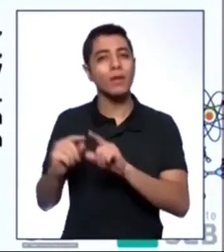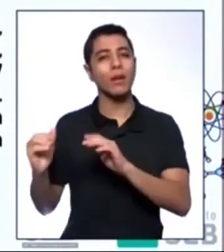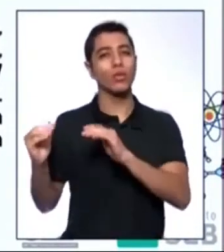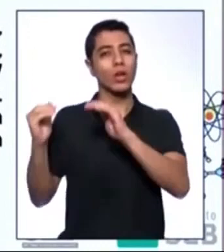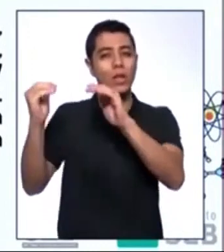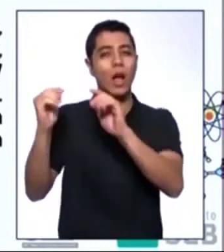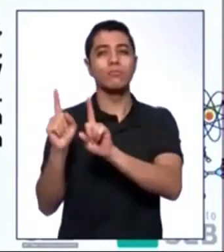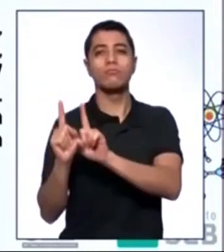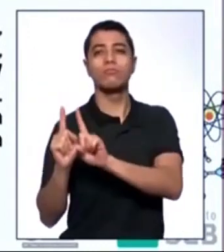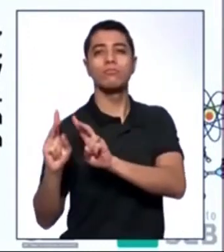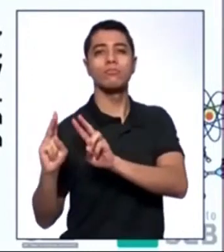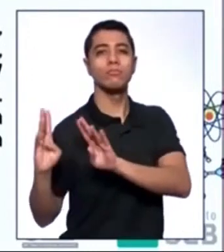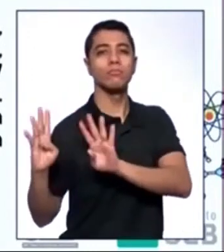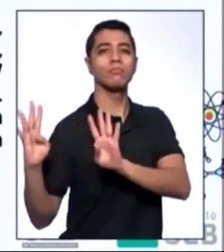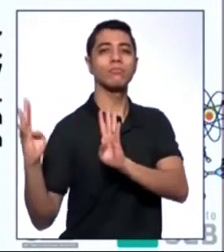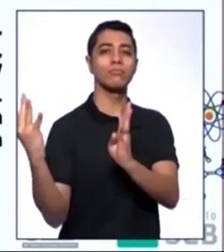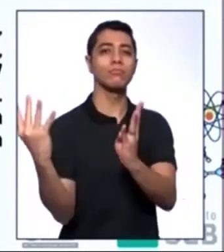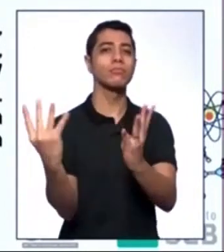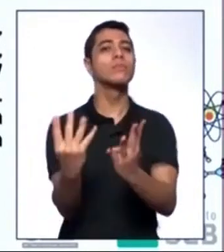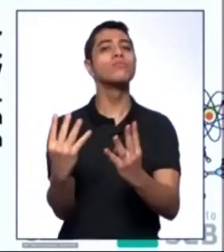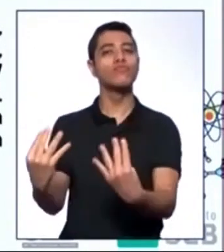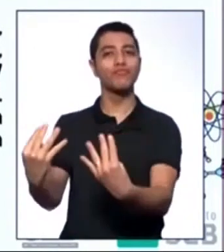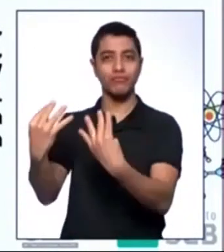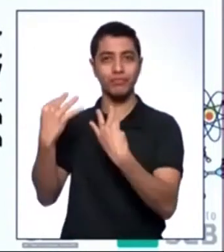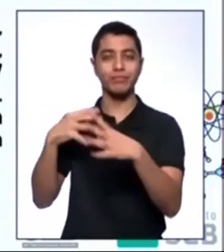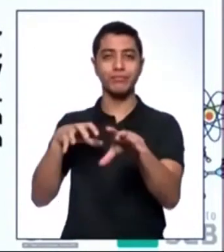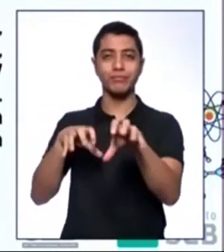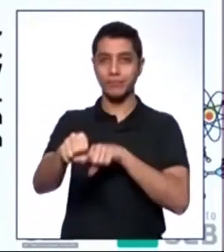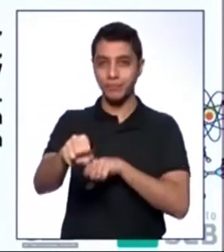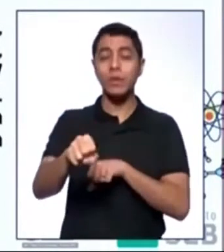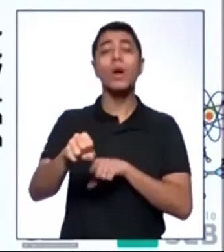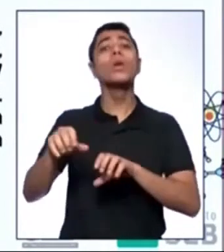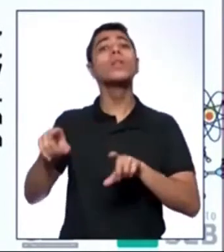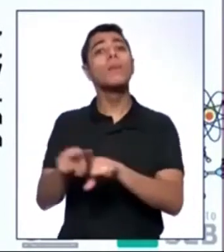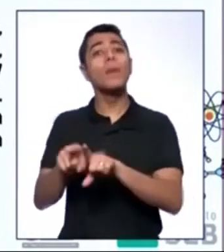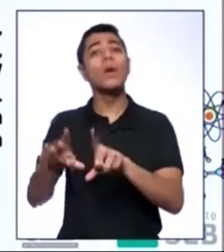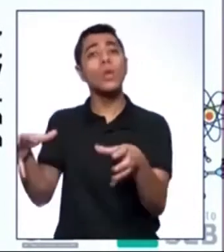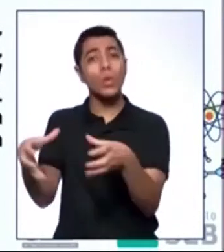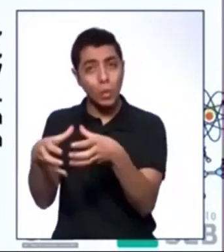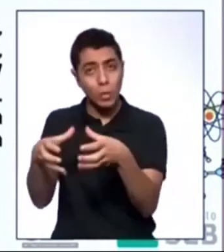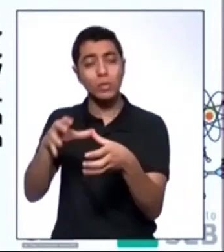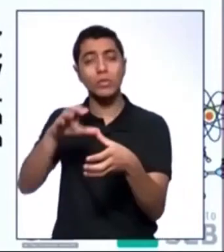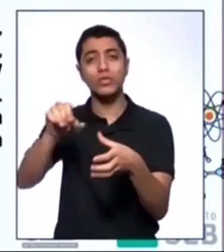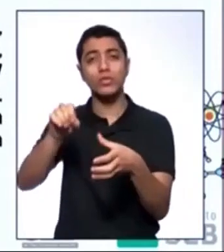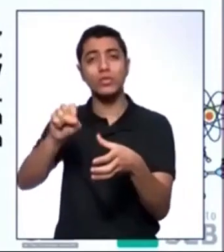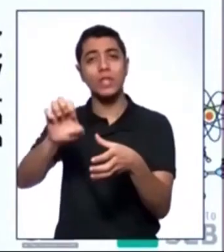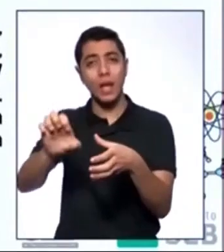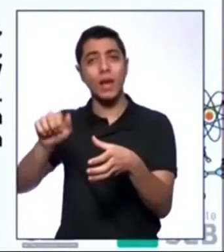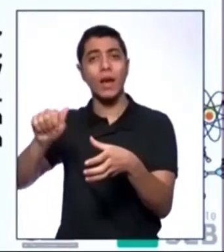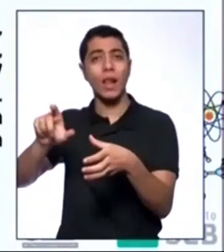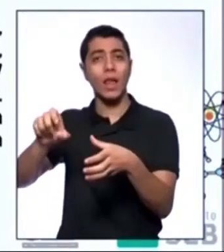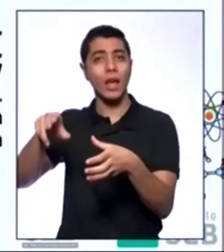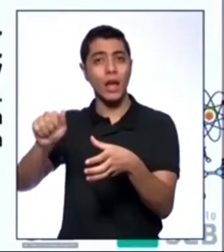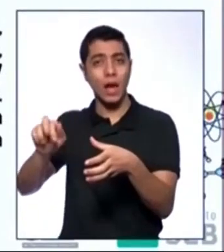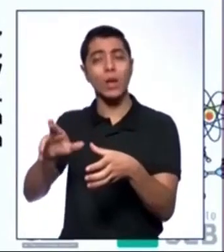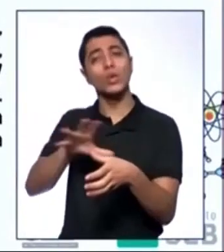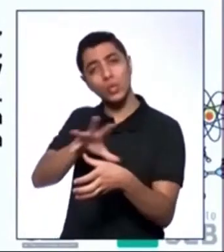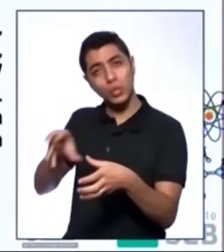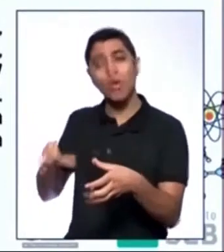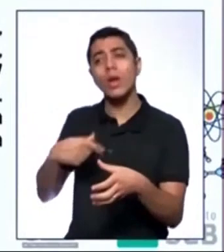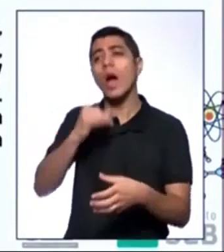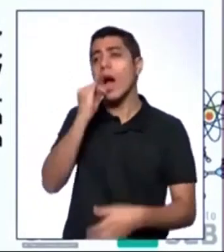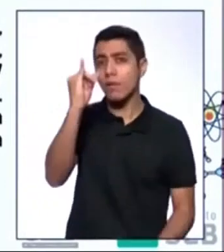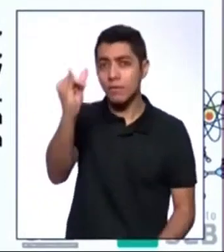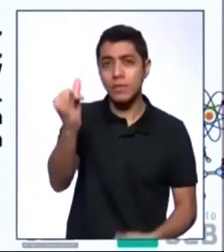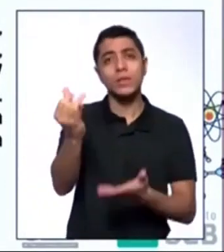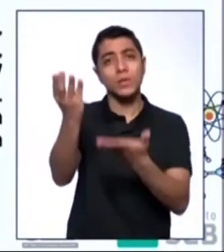dos Varejistas e da Sociedade Cultural e Recreativa José de Alencar. Sem mais, creia-me, Vossa Senhoria, patrício e admirador,